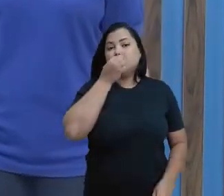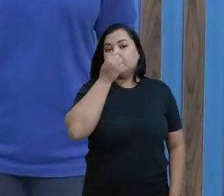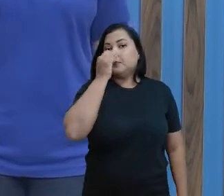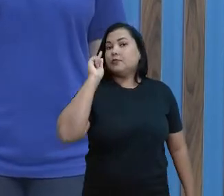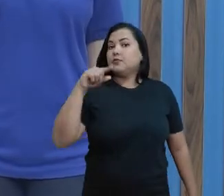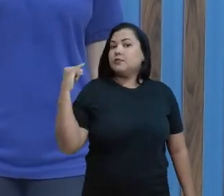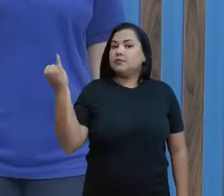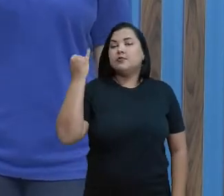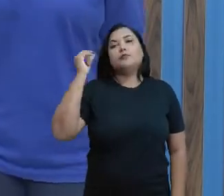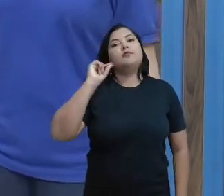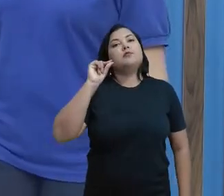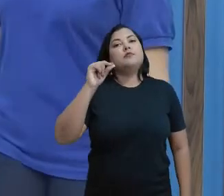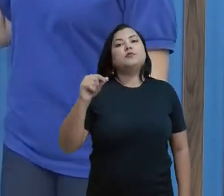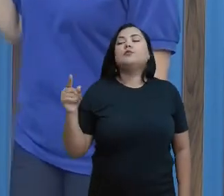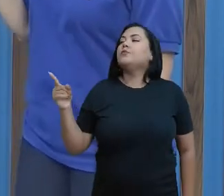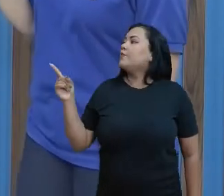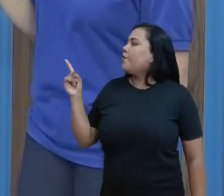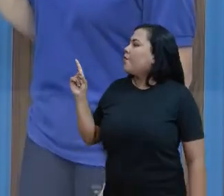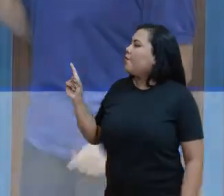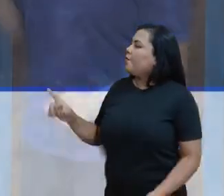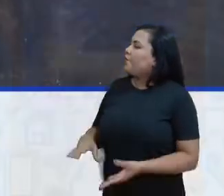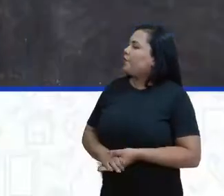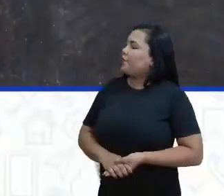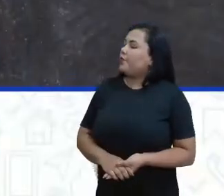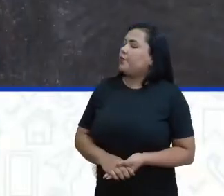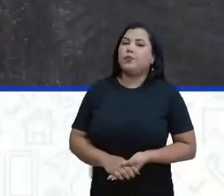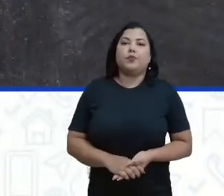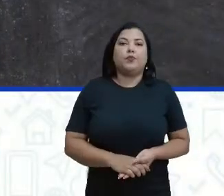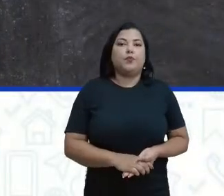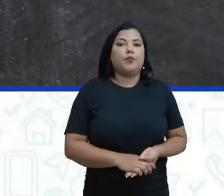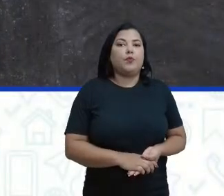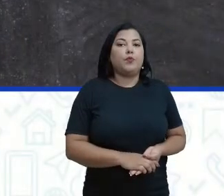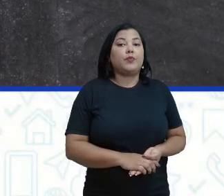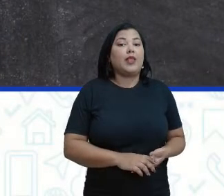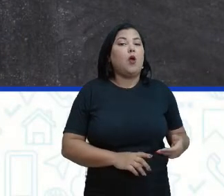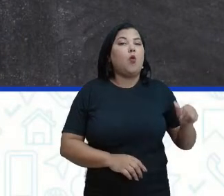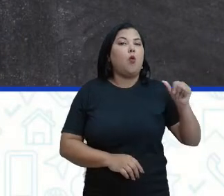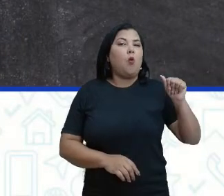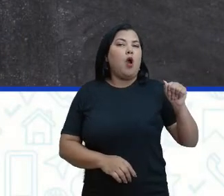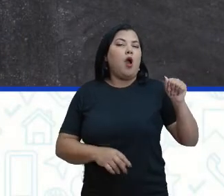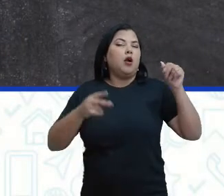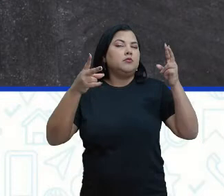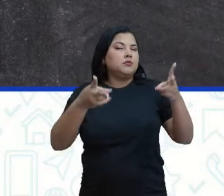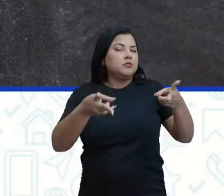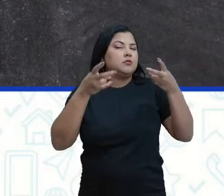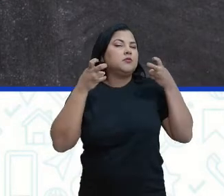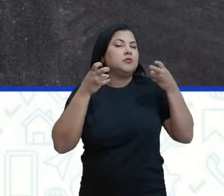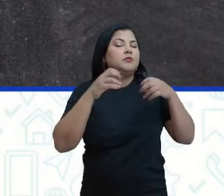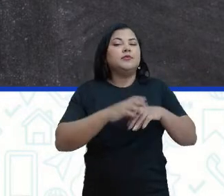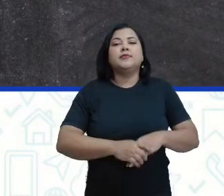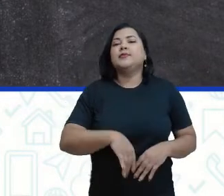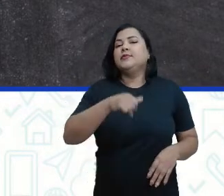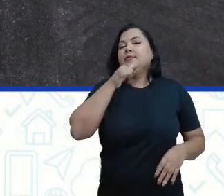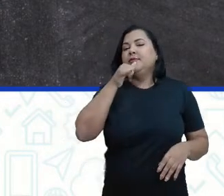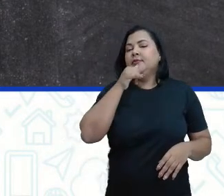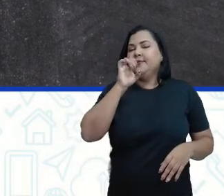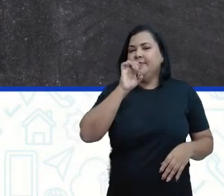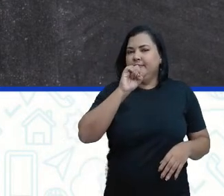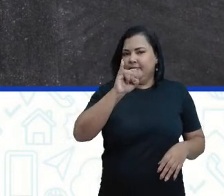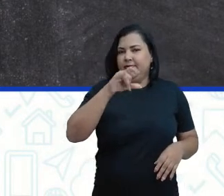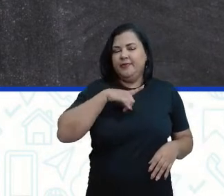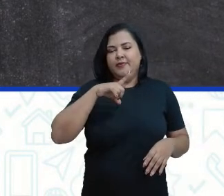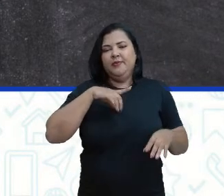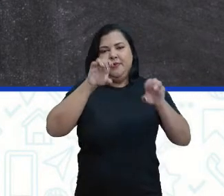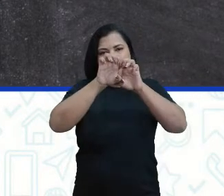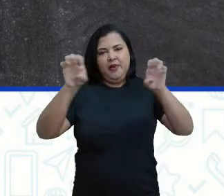Importante. A gente tem ali, ó, o A tomando aquela ideia de chamar a atenção. Quando a gente tem uma equação do